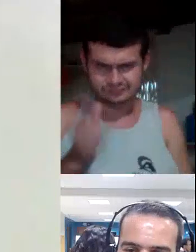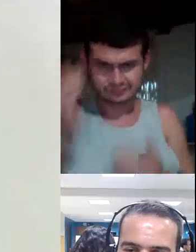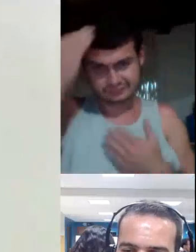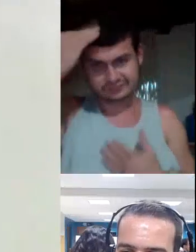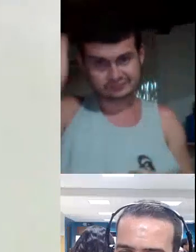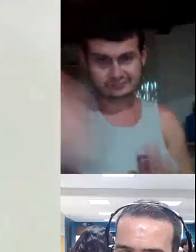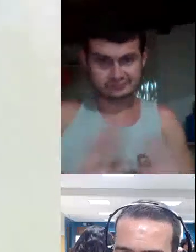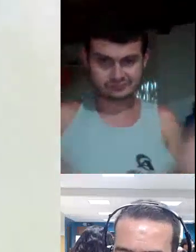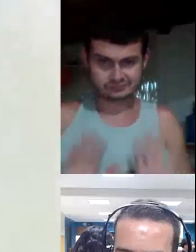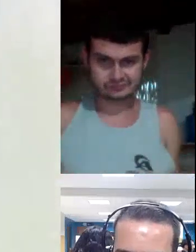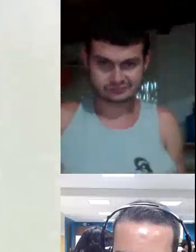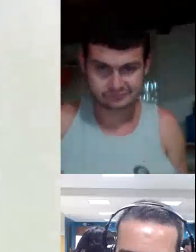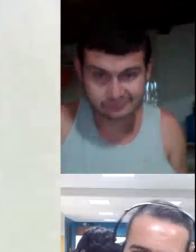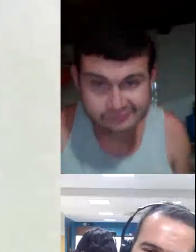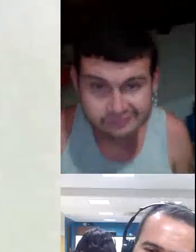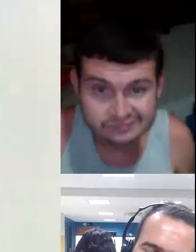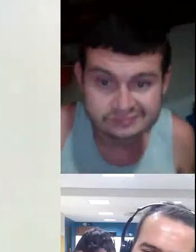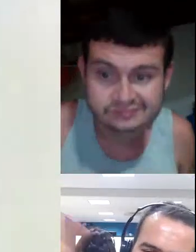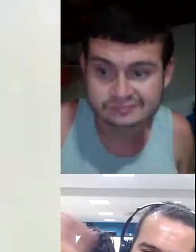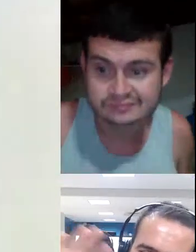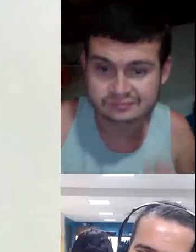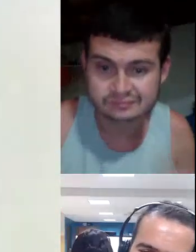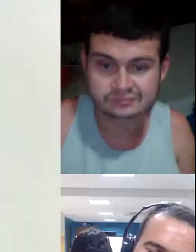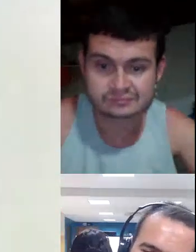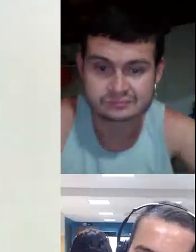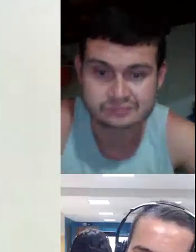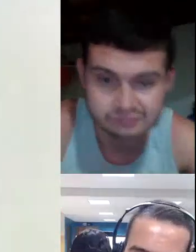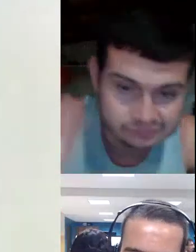a disponibilidade, certo? Na próxima quarta a